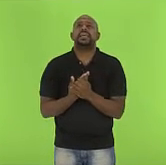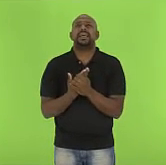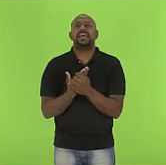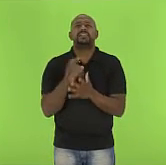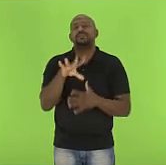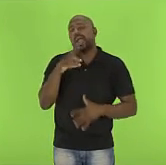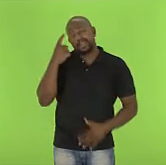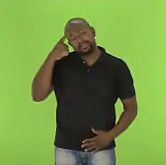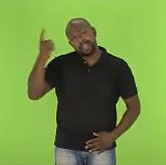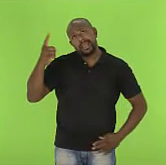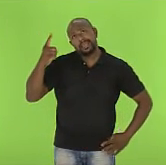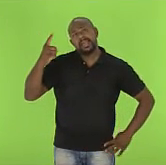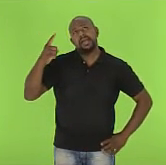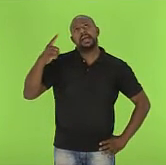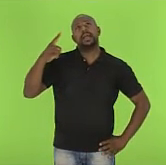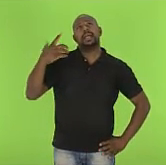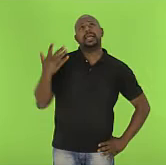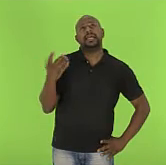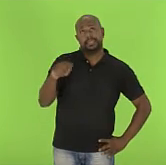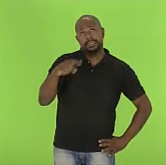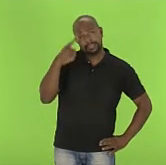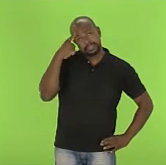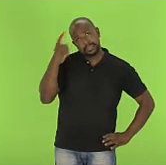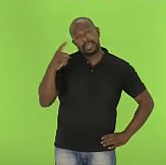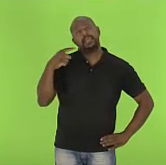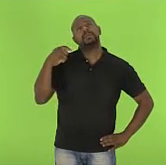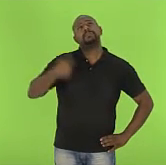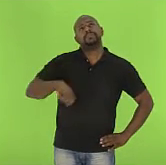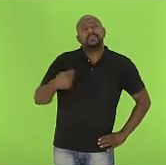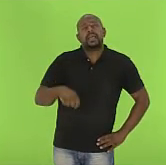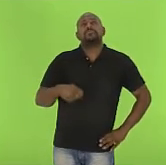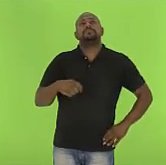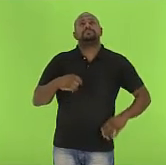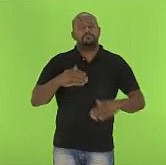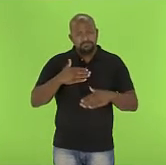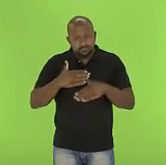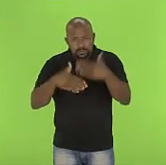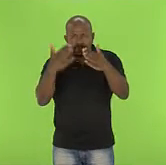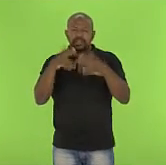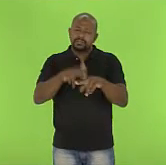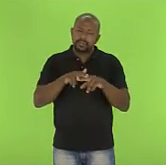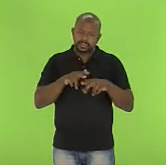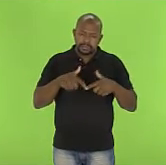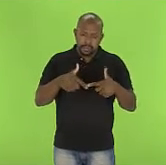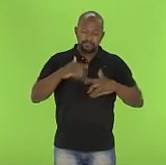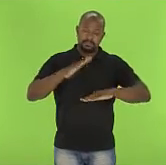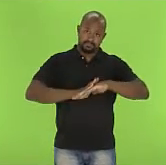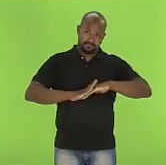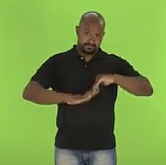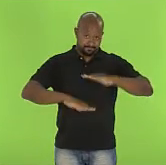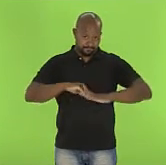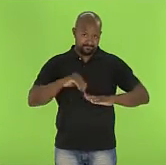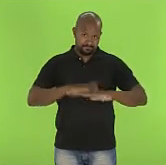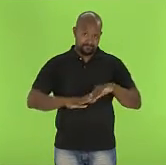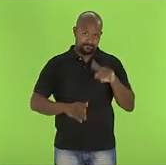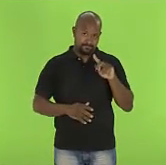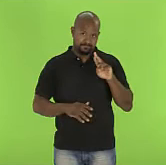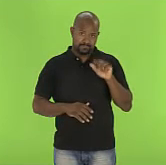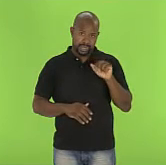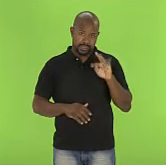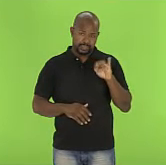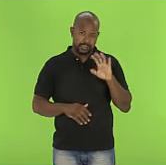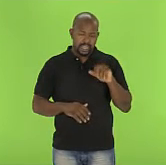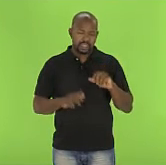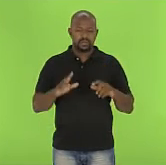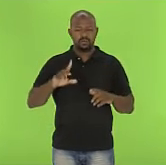que era só uma ideia, e essa ideia precisava se desenvolver através de uma execução prática. Então